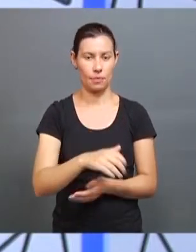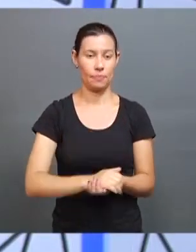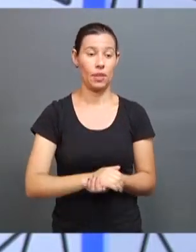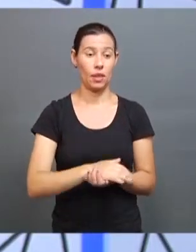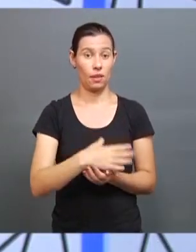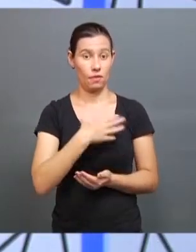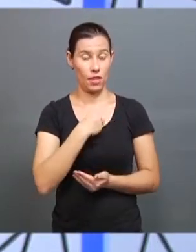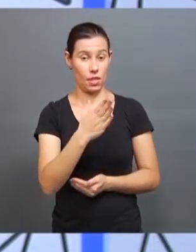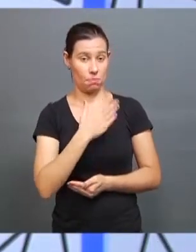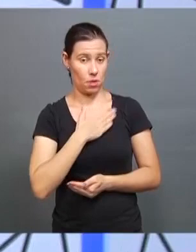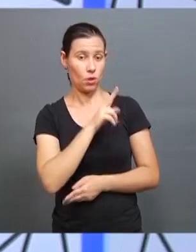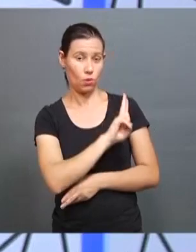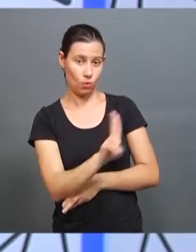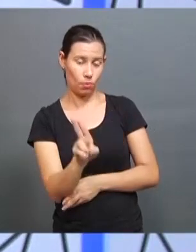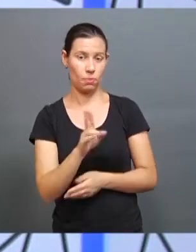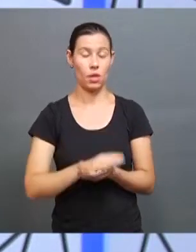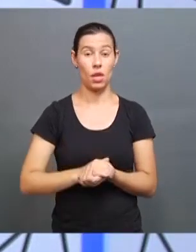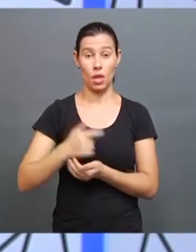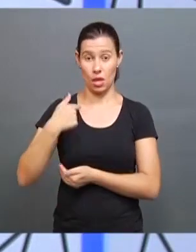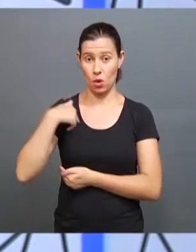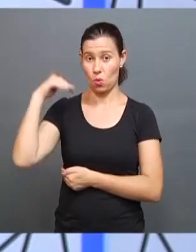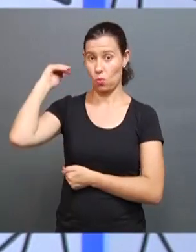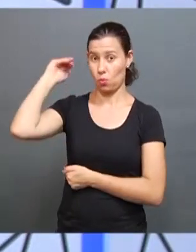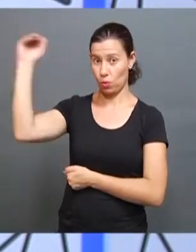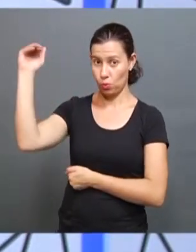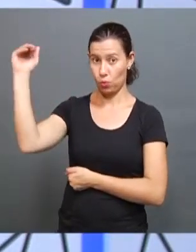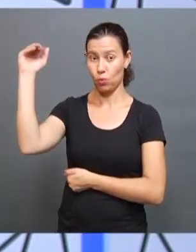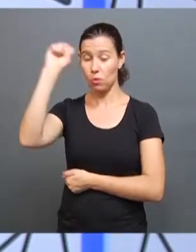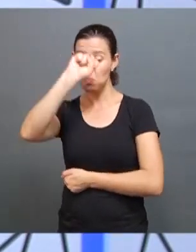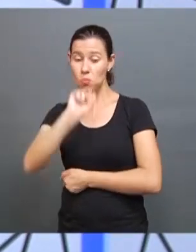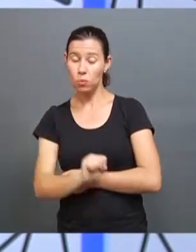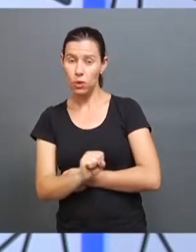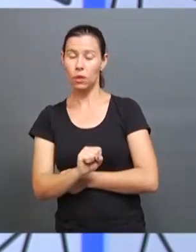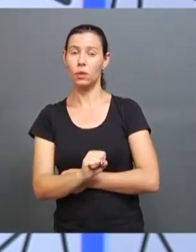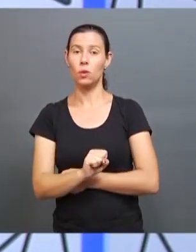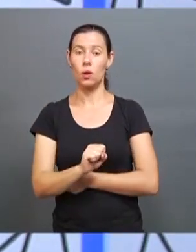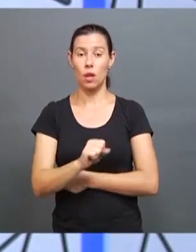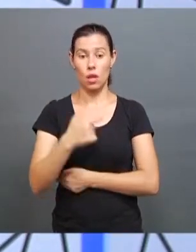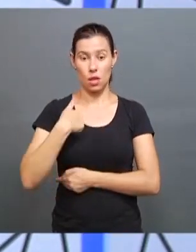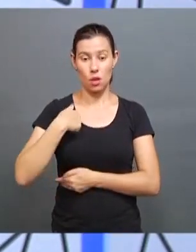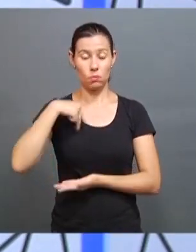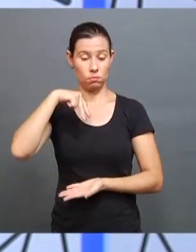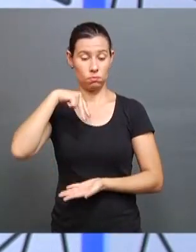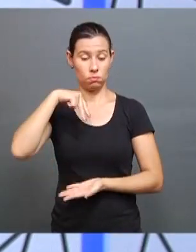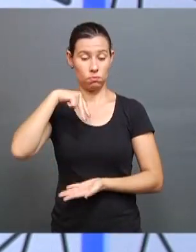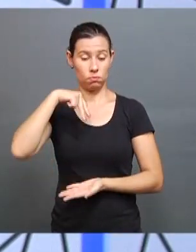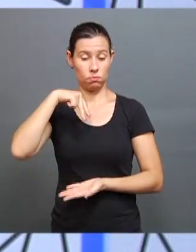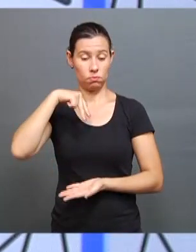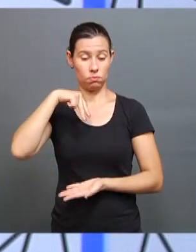eu, como adulto, como sujeito responsável, que escolhi assumir um lugar